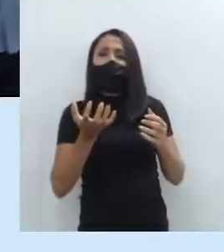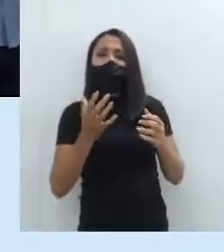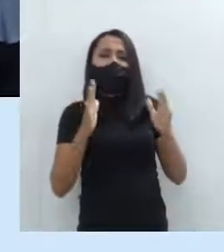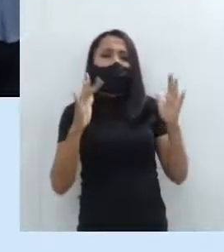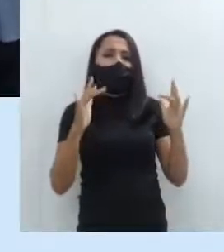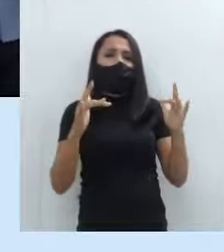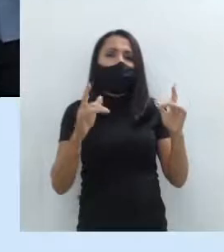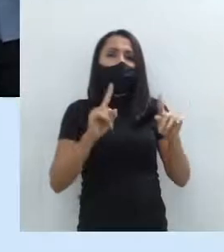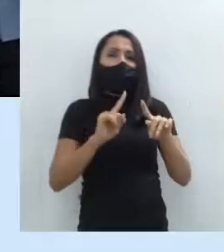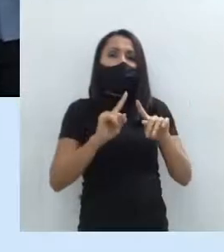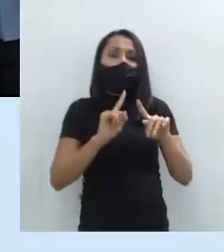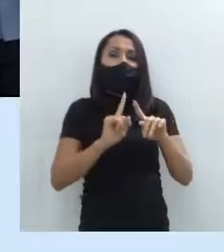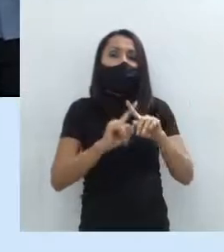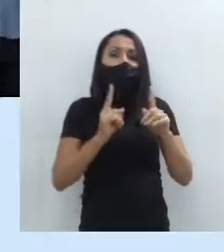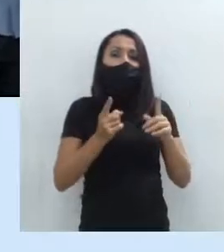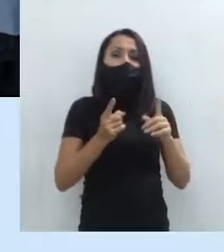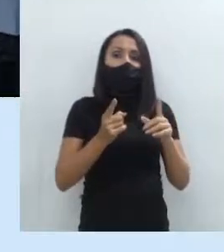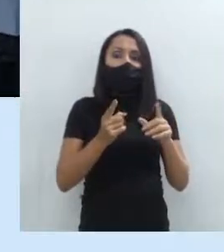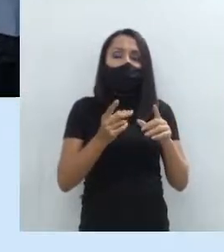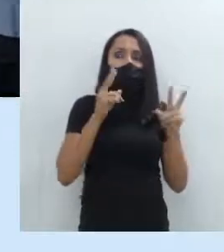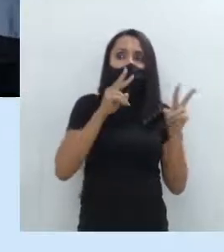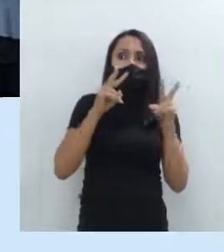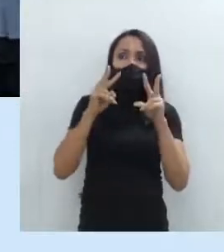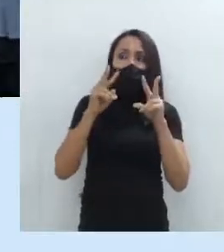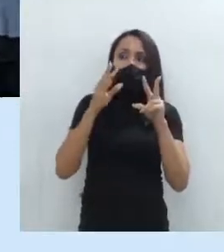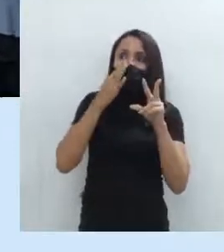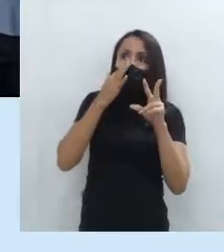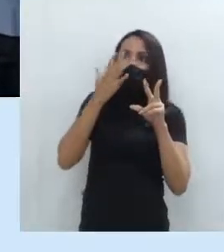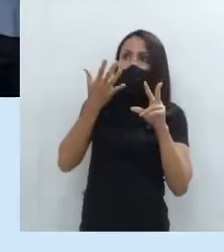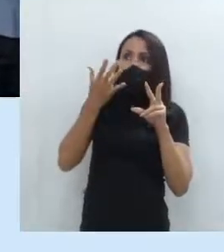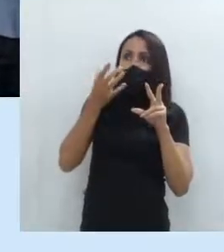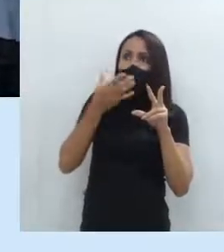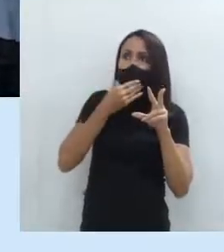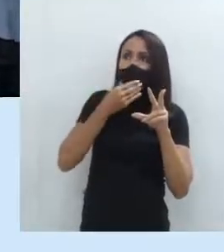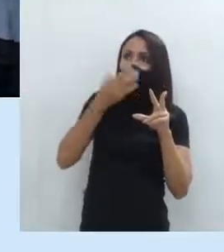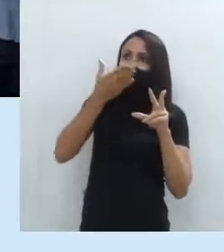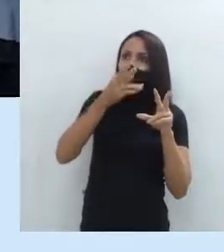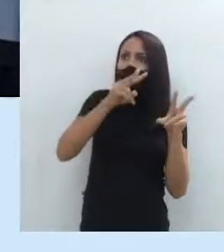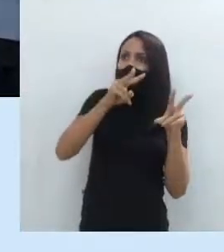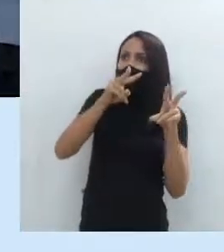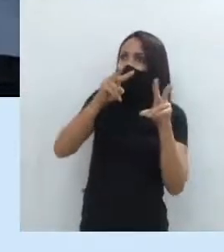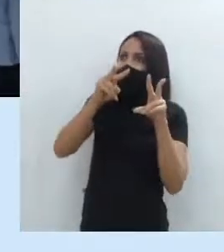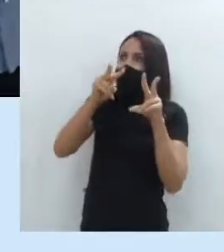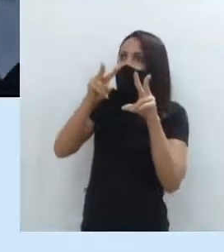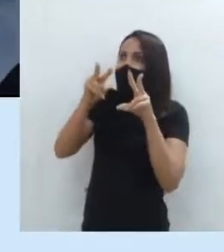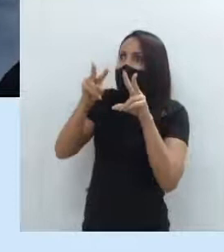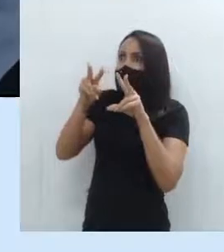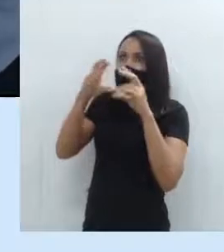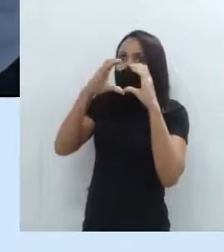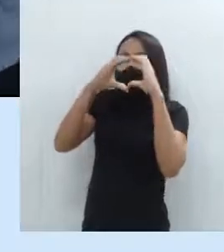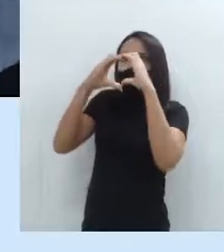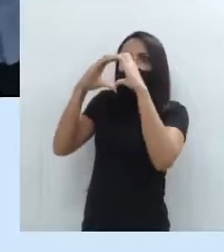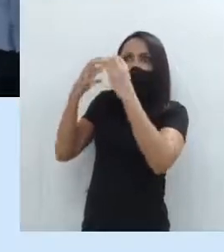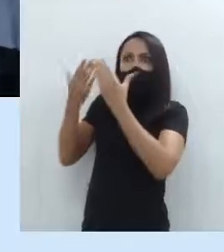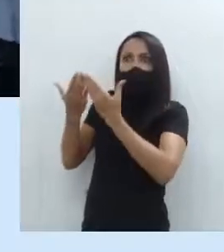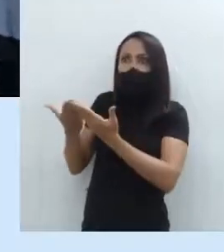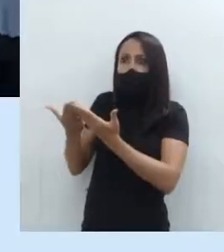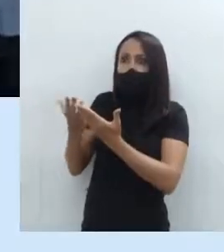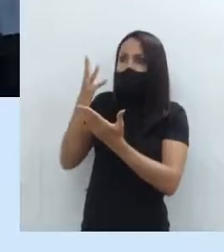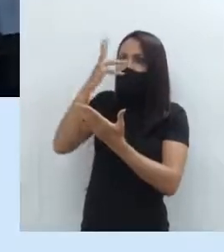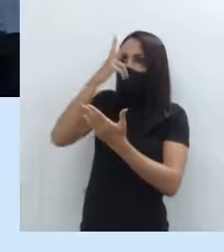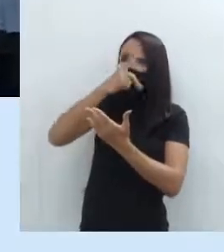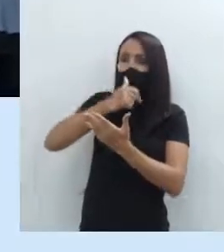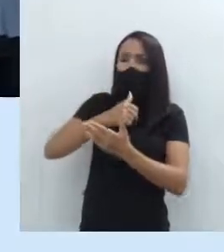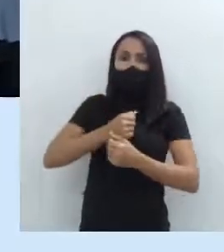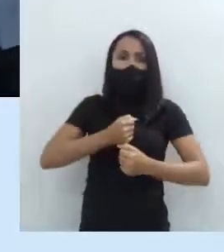de repente conhece aquele rapaz diferenciado, aquele rapaz mais bonitão, né? Mais atleta,